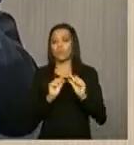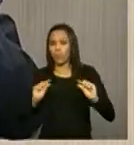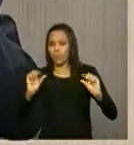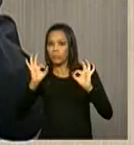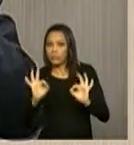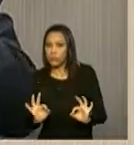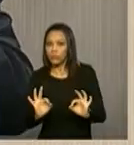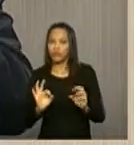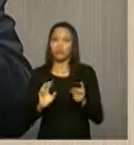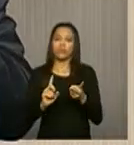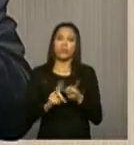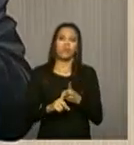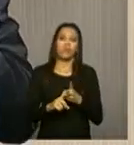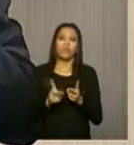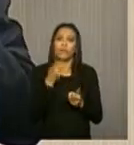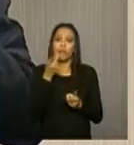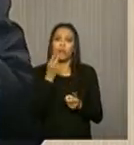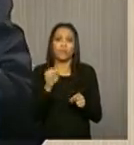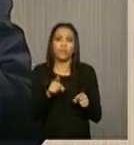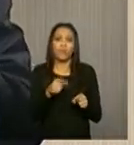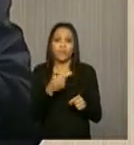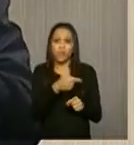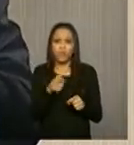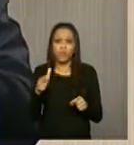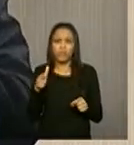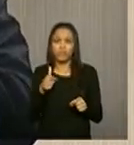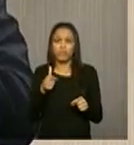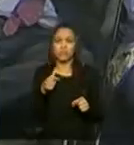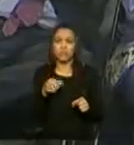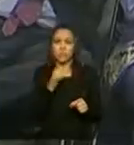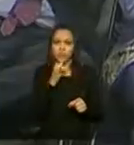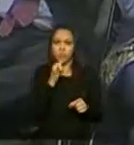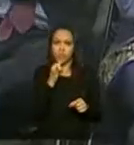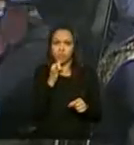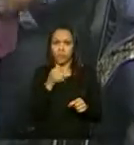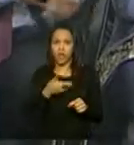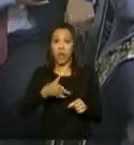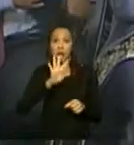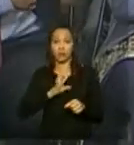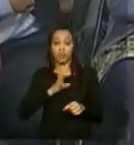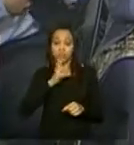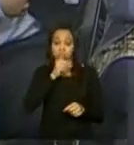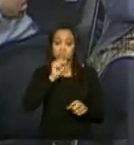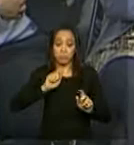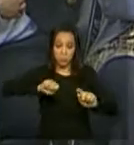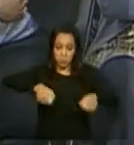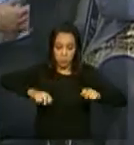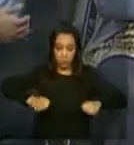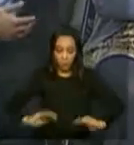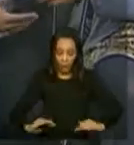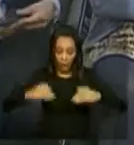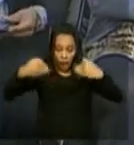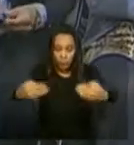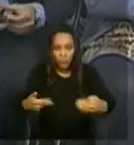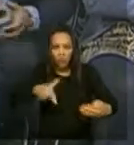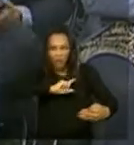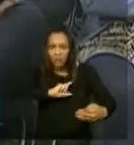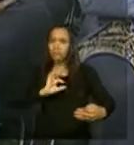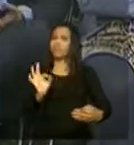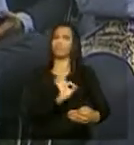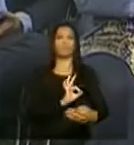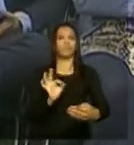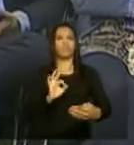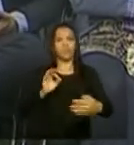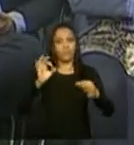constatado que não havia nenhum sinal de violação da sepultura nem do esquife nenhum sinal